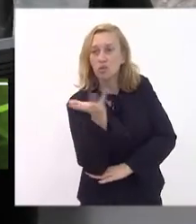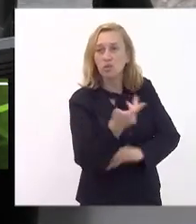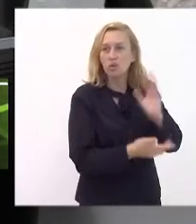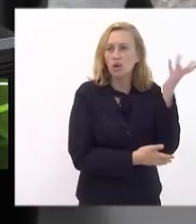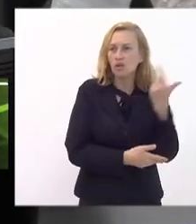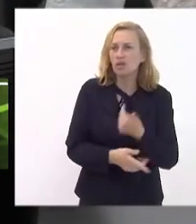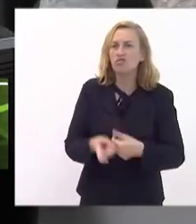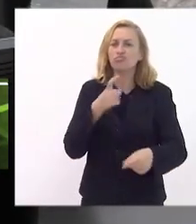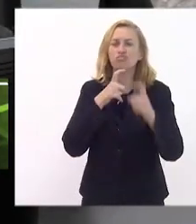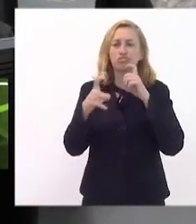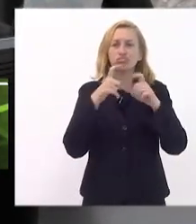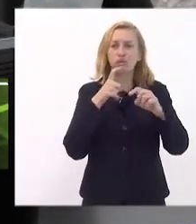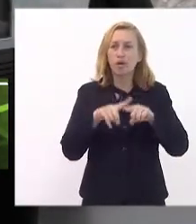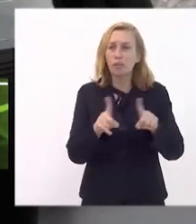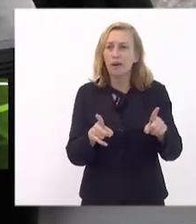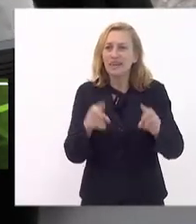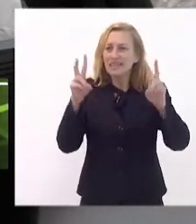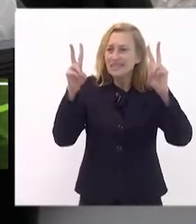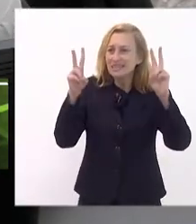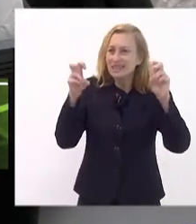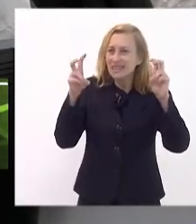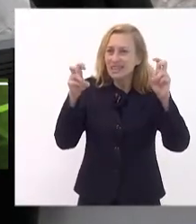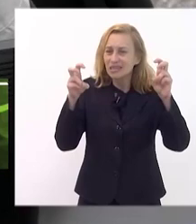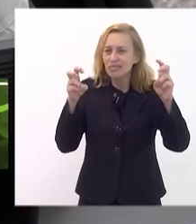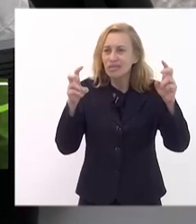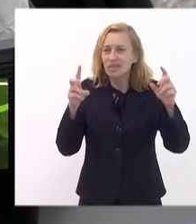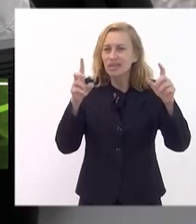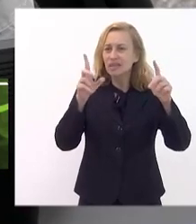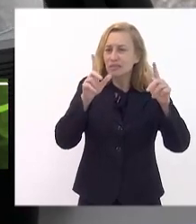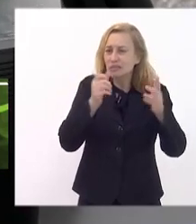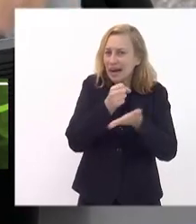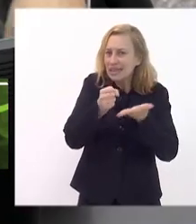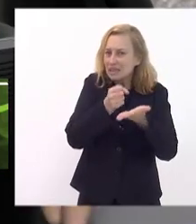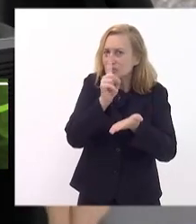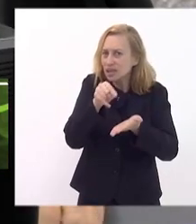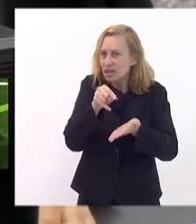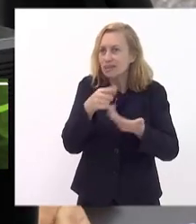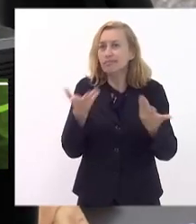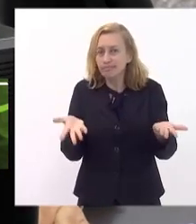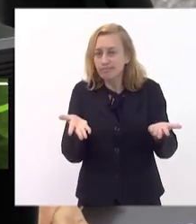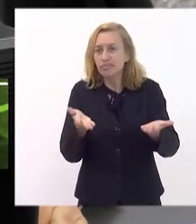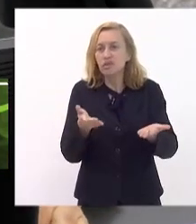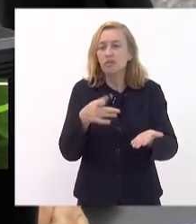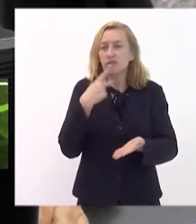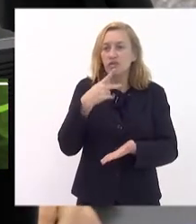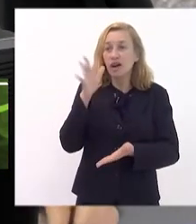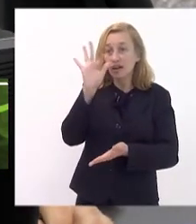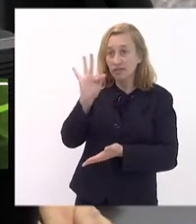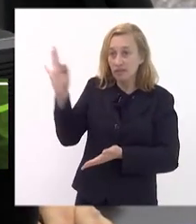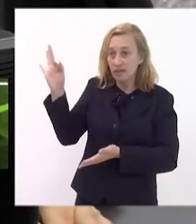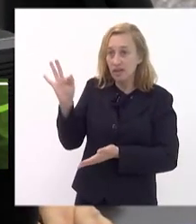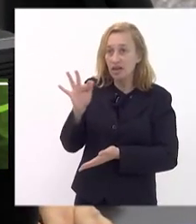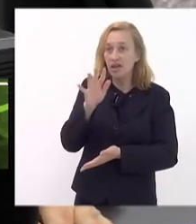muito discutidos, mas tematicamente. Né? Eu quero ali, como dizem em francês, o que